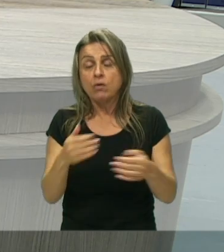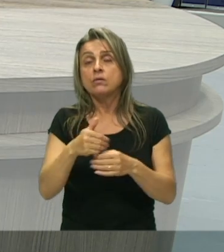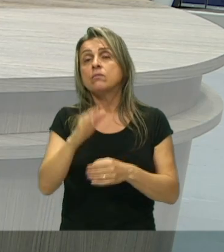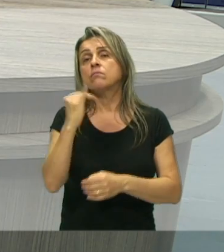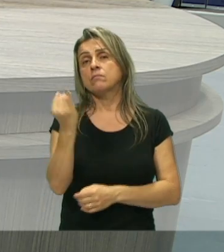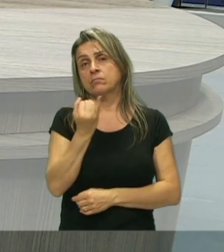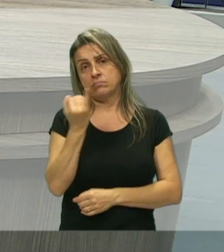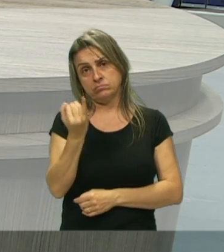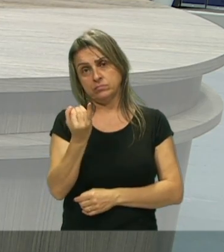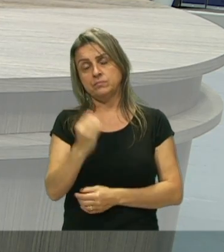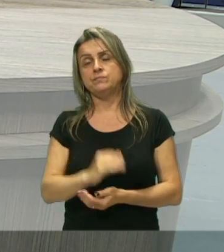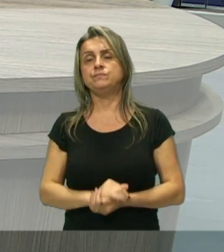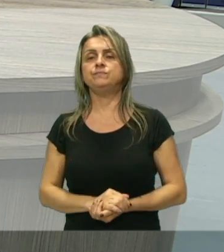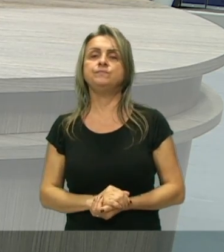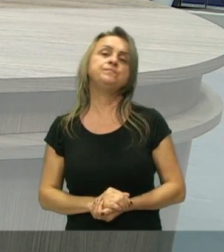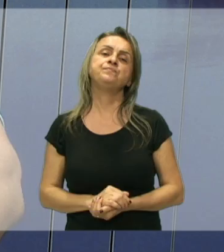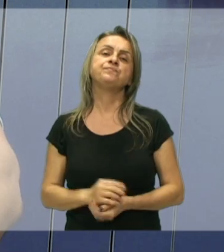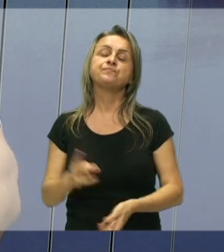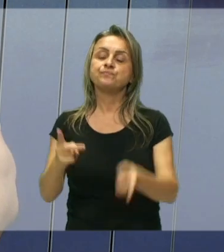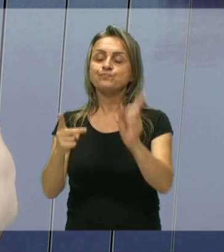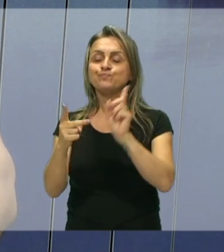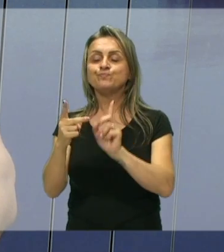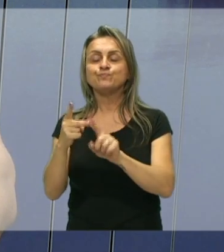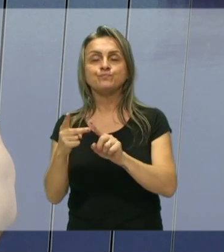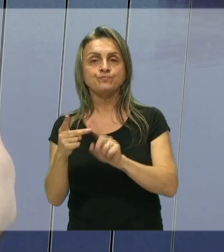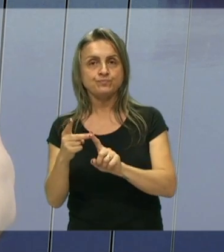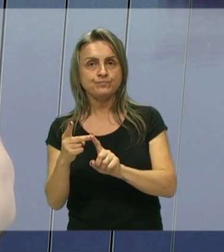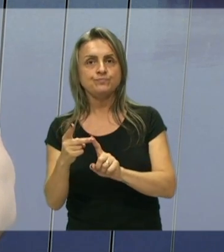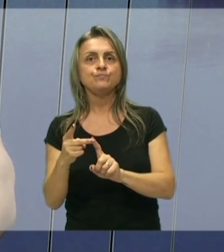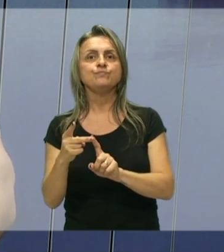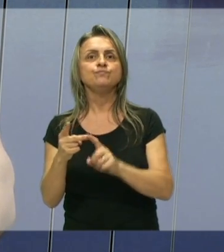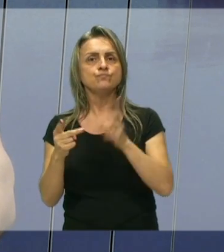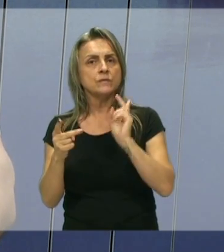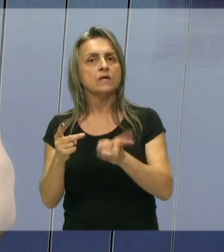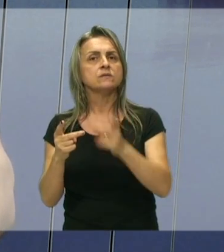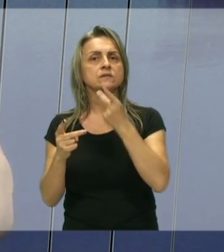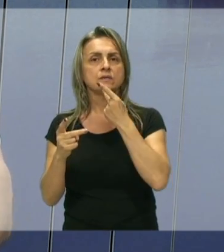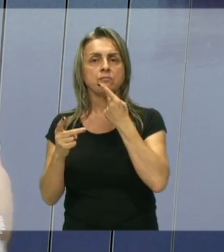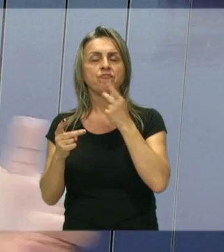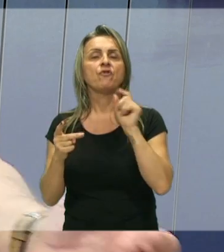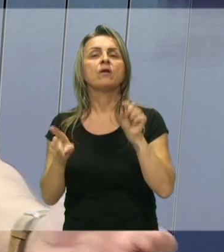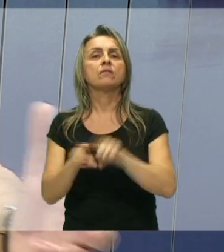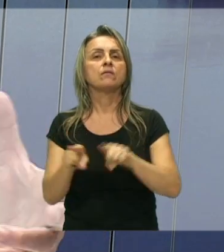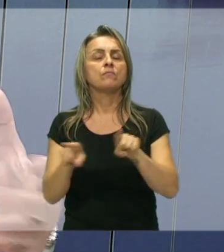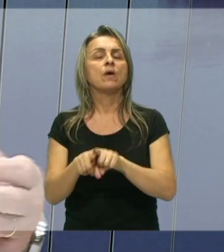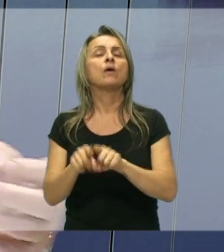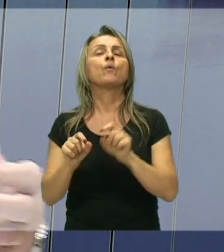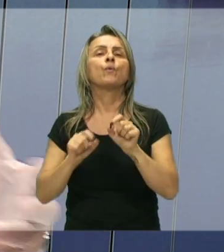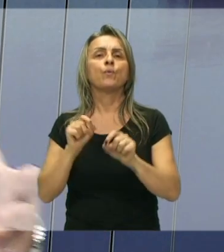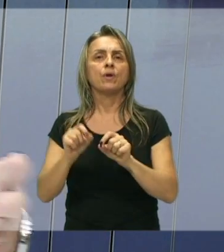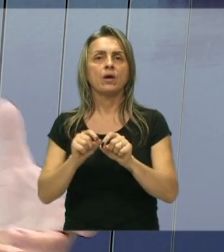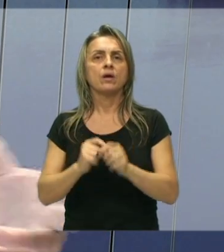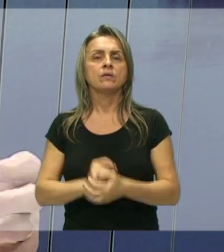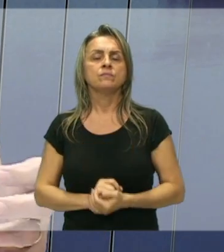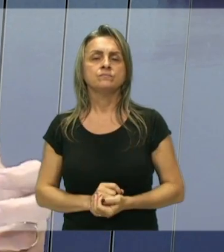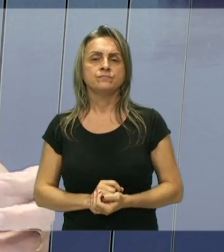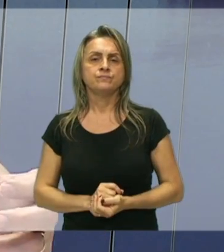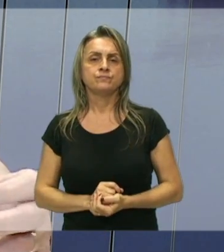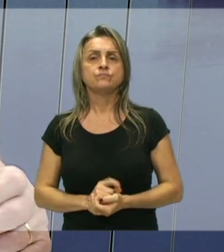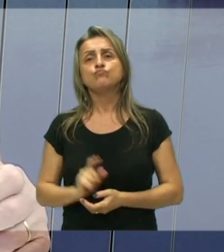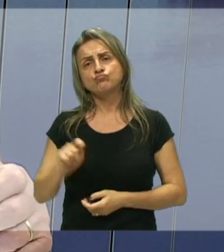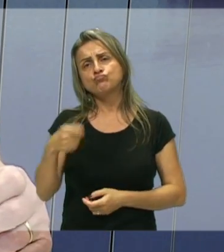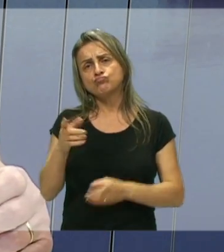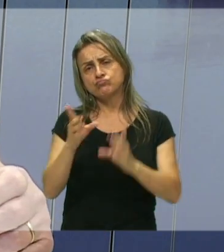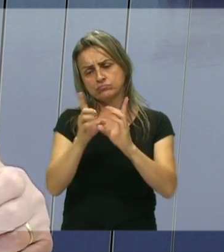A outra questão que a gente sempre discute e está muito ligada assim, à